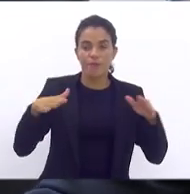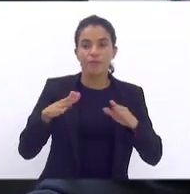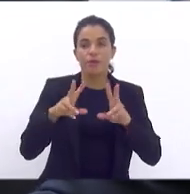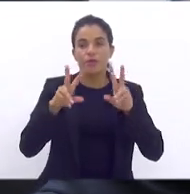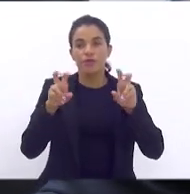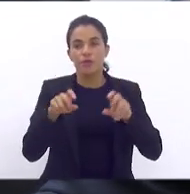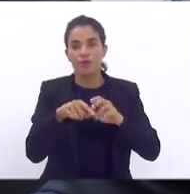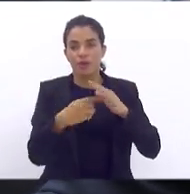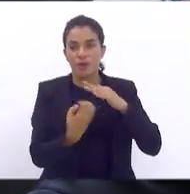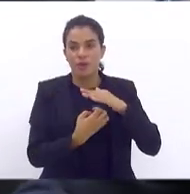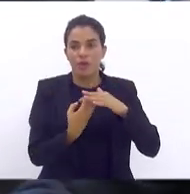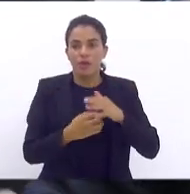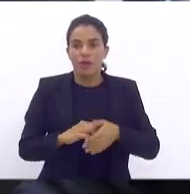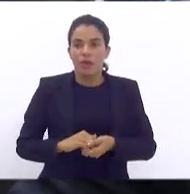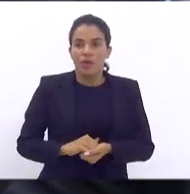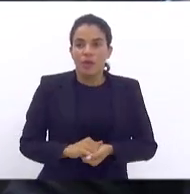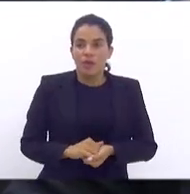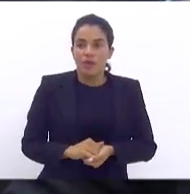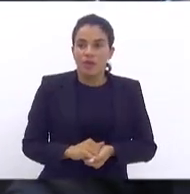empresa?